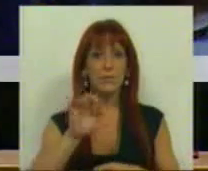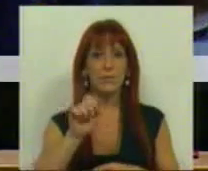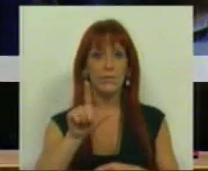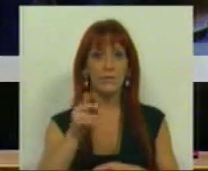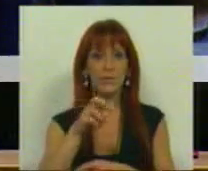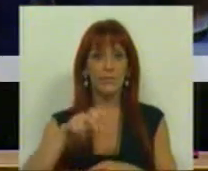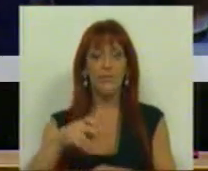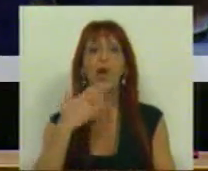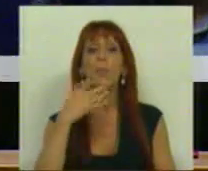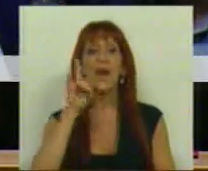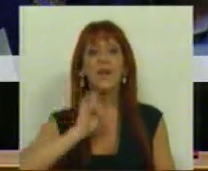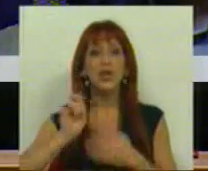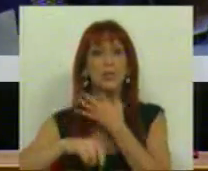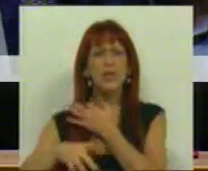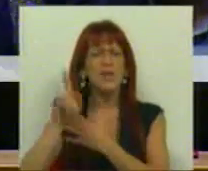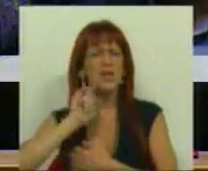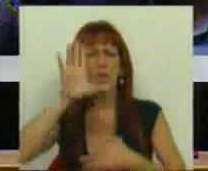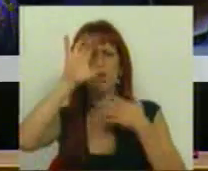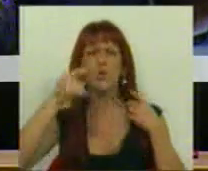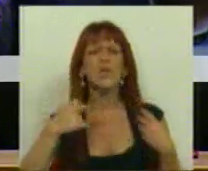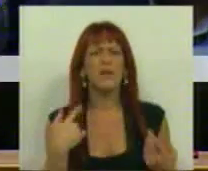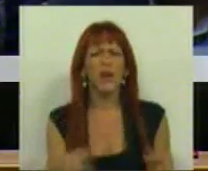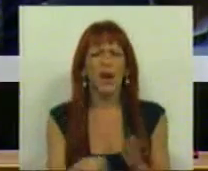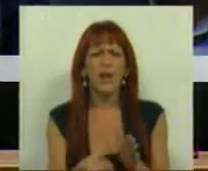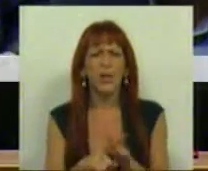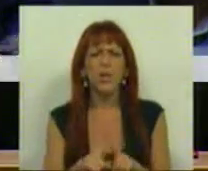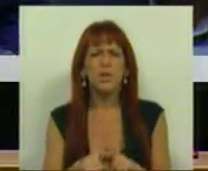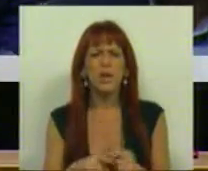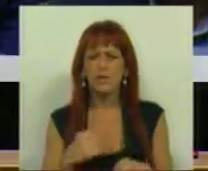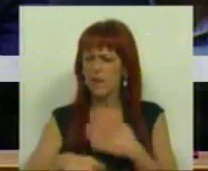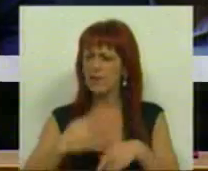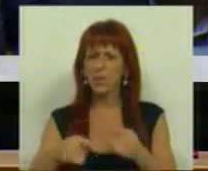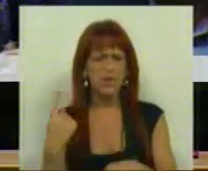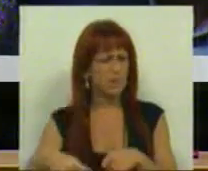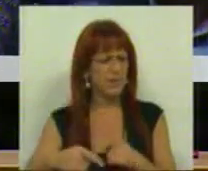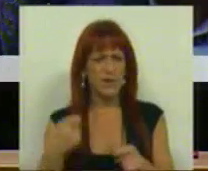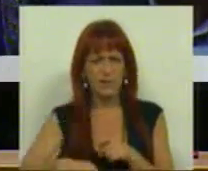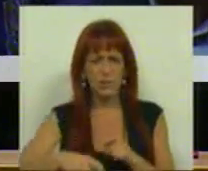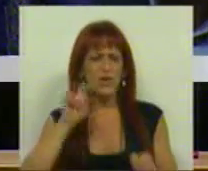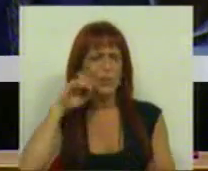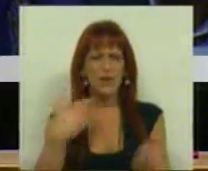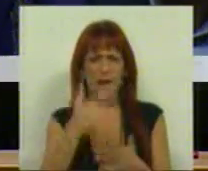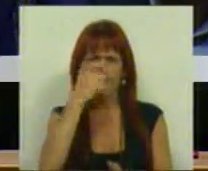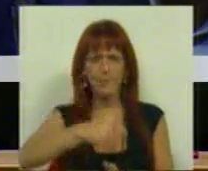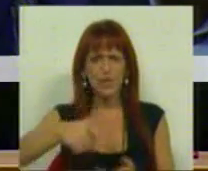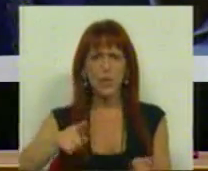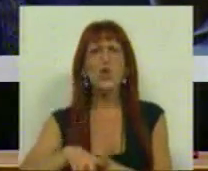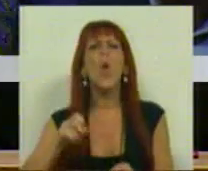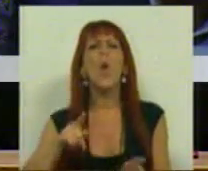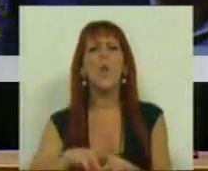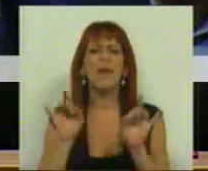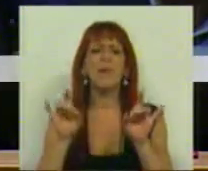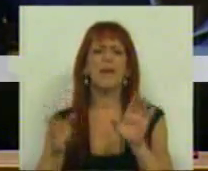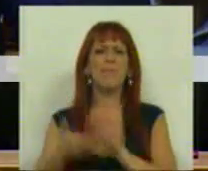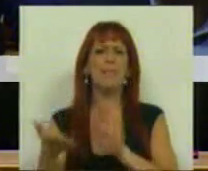quto faz favor obrigada senhora Presidente senhora ministra então A lei foi para dinamizar o arrendamento e para proteger as pessoas ou foi para